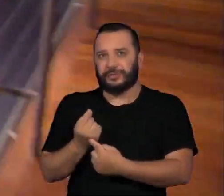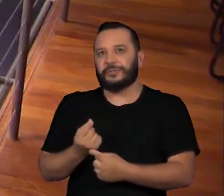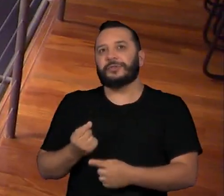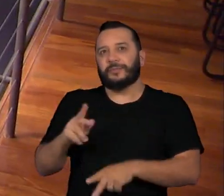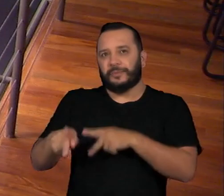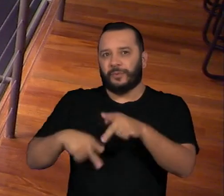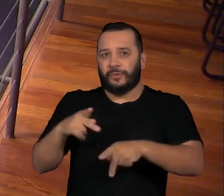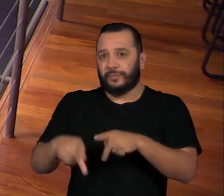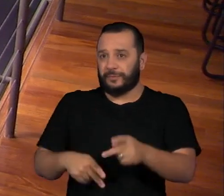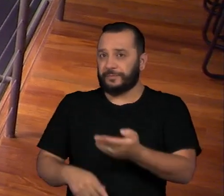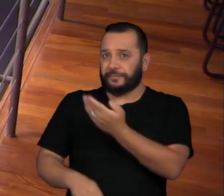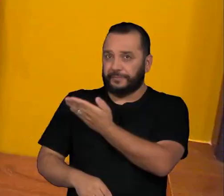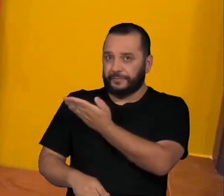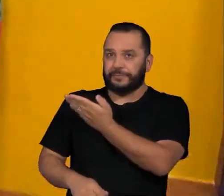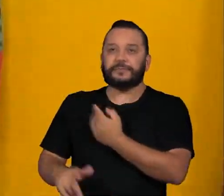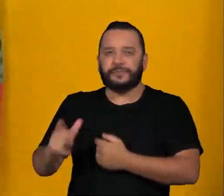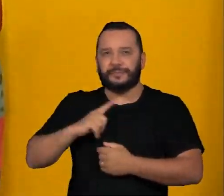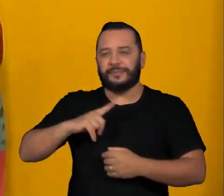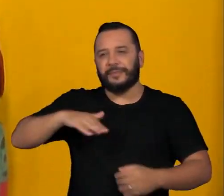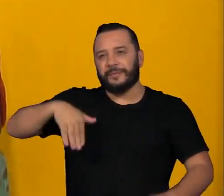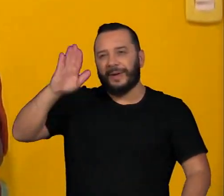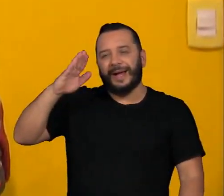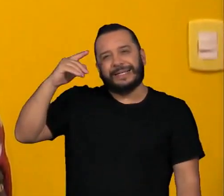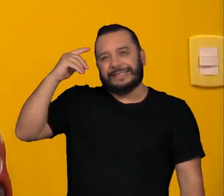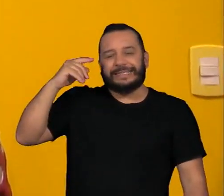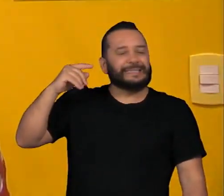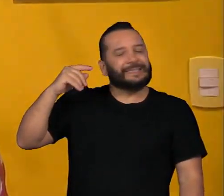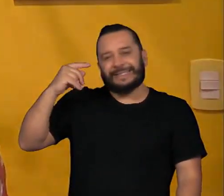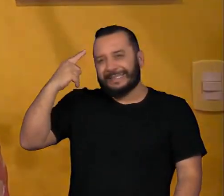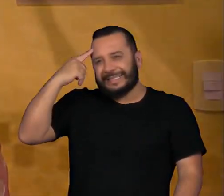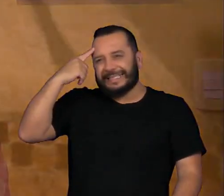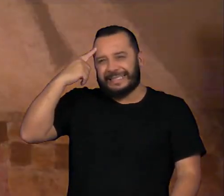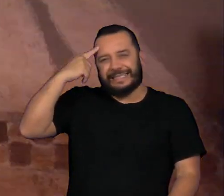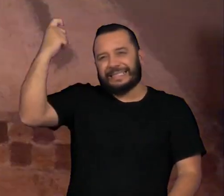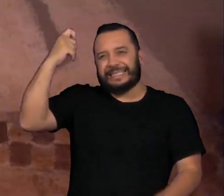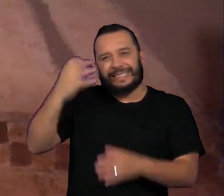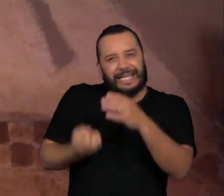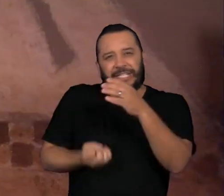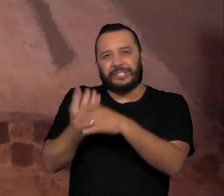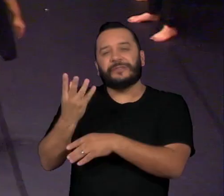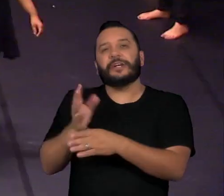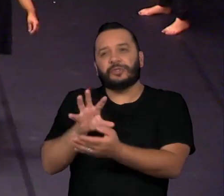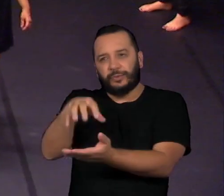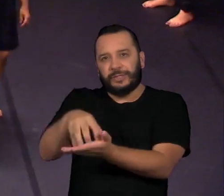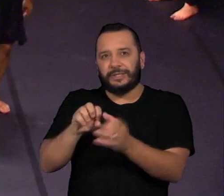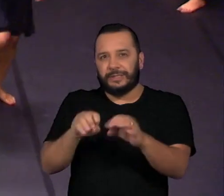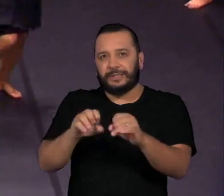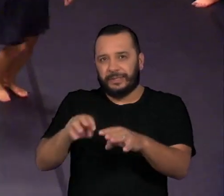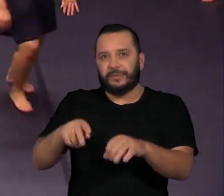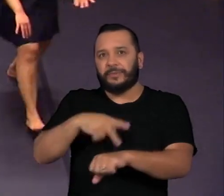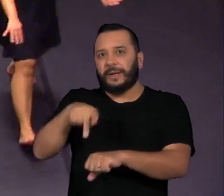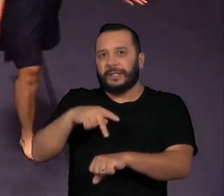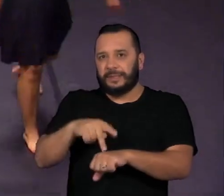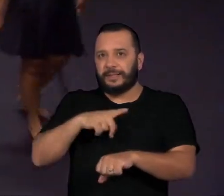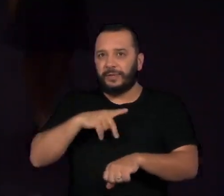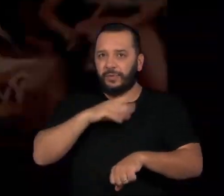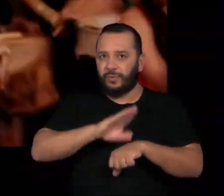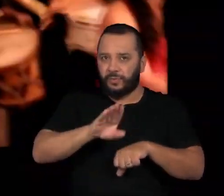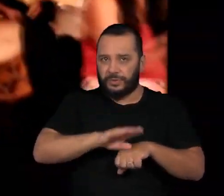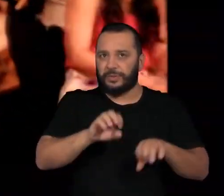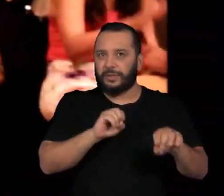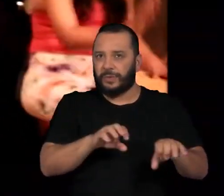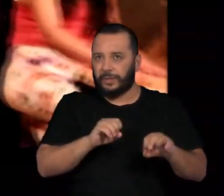acabou resultando numa das mais criativas instituições de ensino do país concursos específicos para educadores